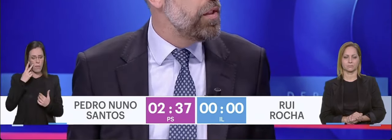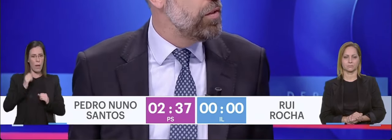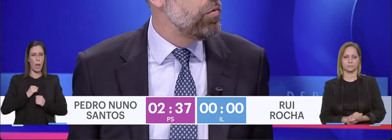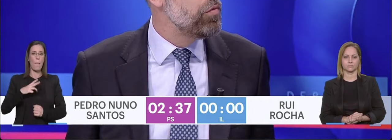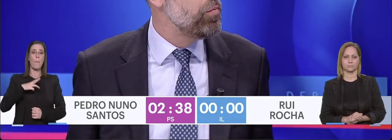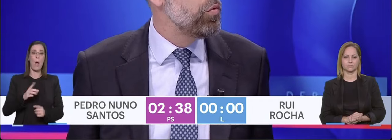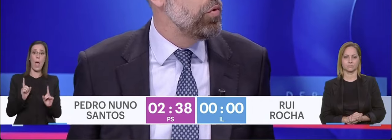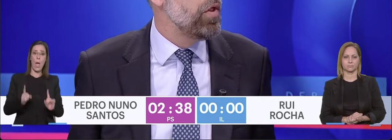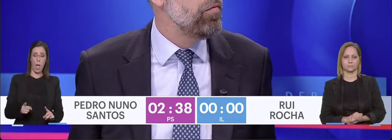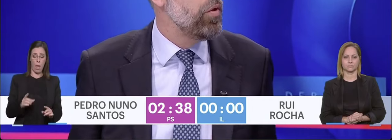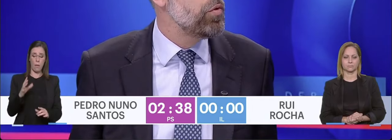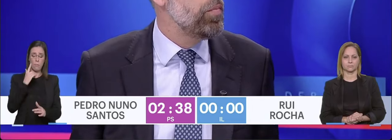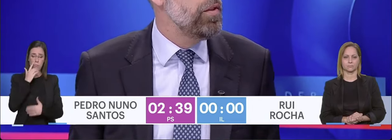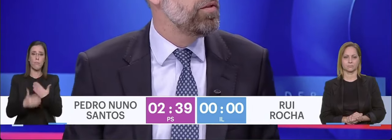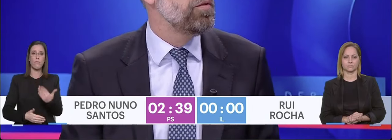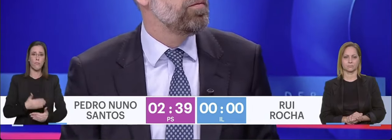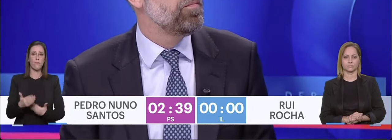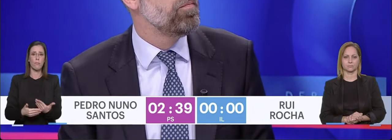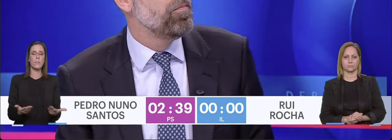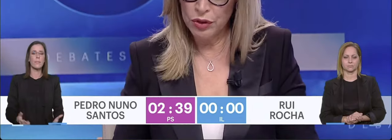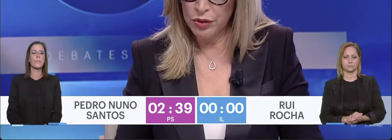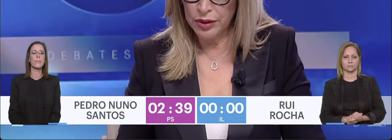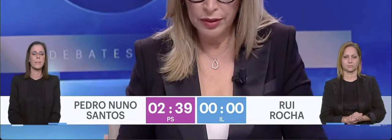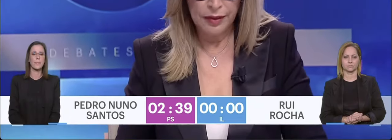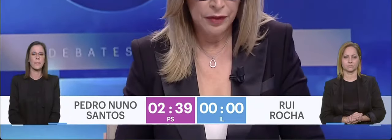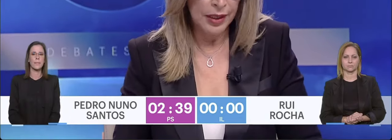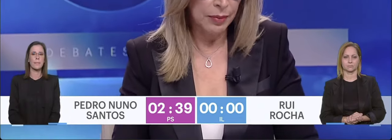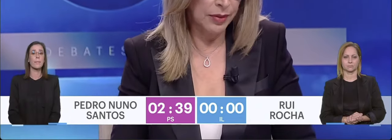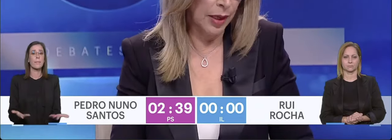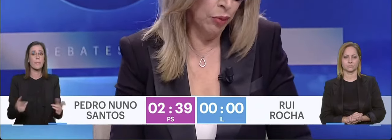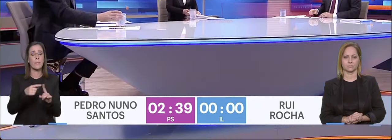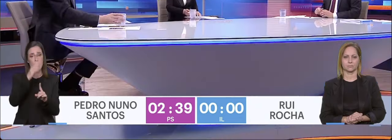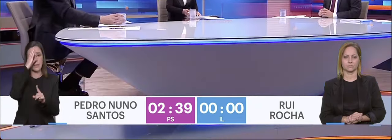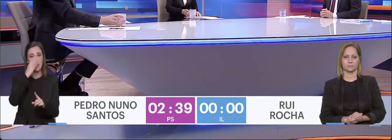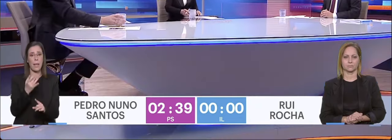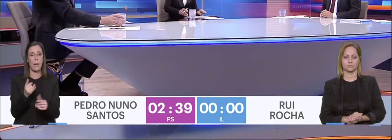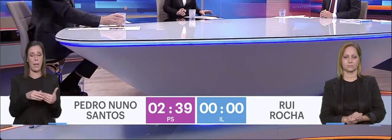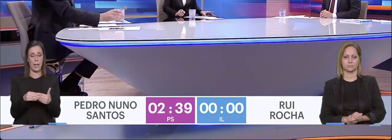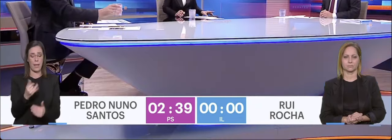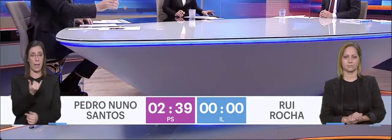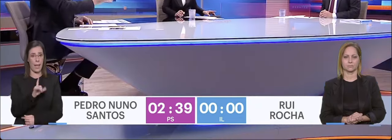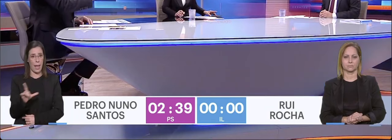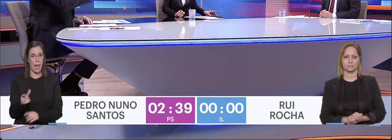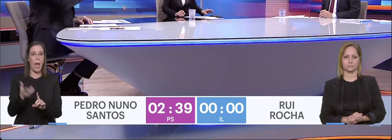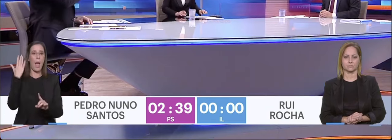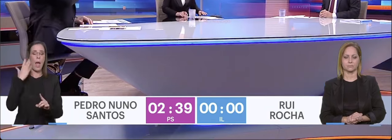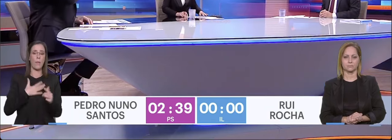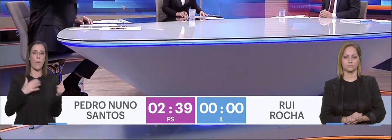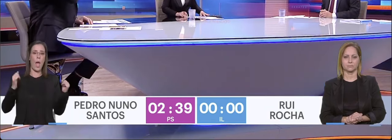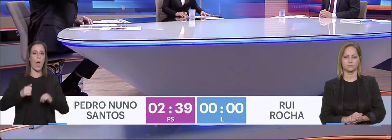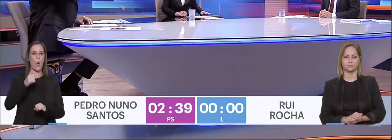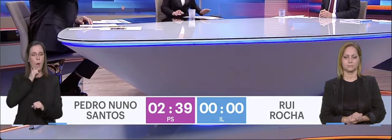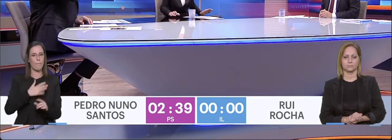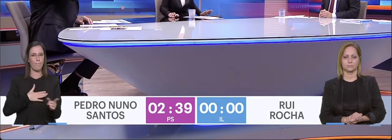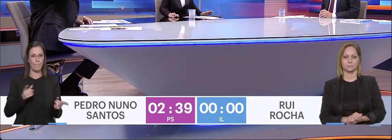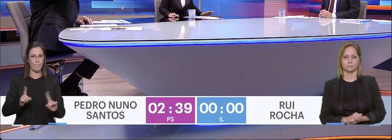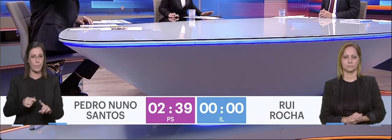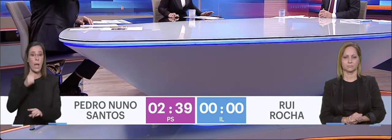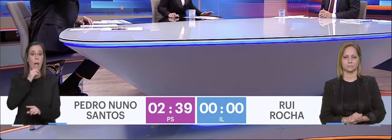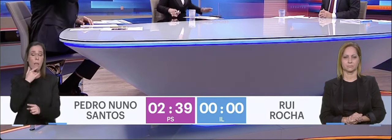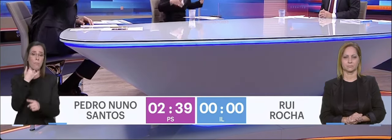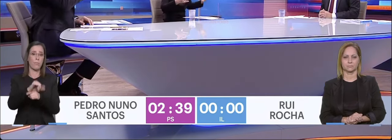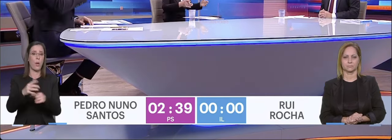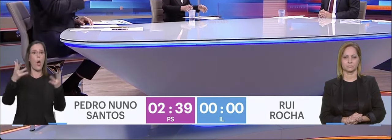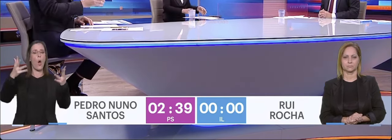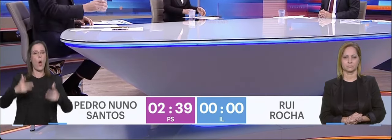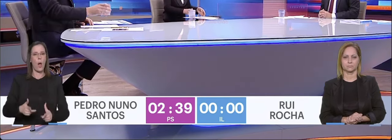nosso país e assim que nós devemos continuar a viver no nosso país Lui Rocha o senhor enfim sabe-se é público que não gostava do anterior acordo nos Açores o Senor Deputado nos Açores chumbou o